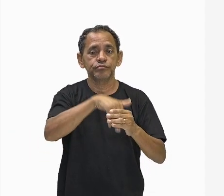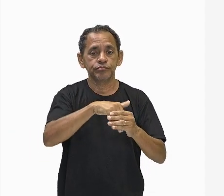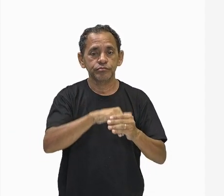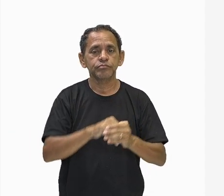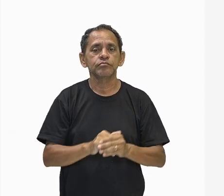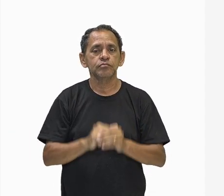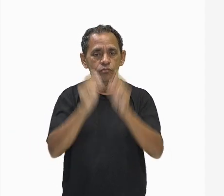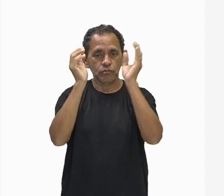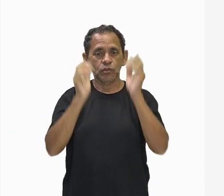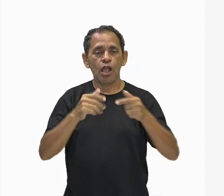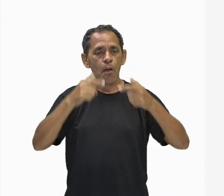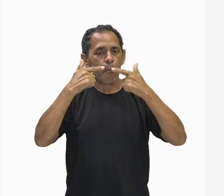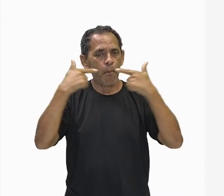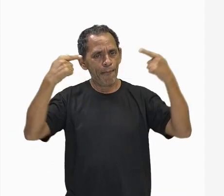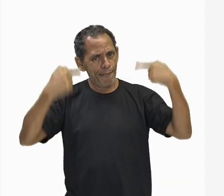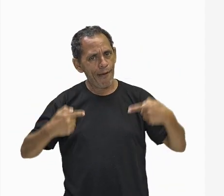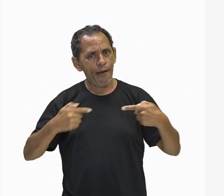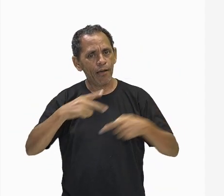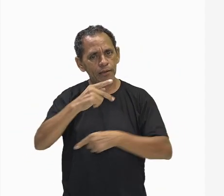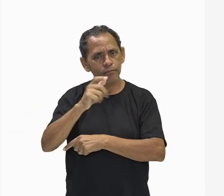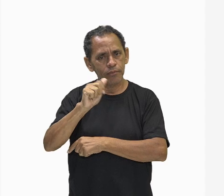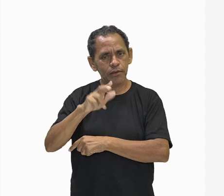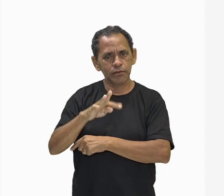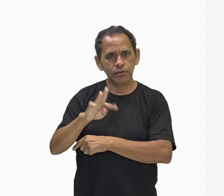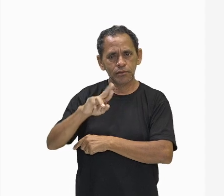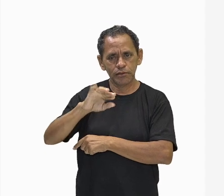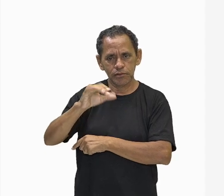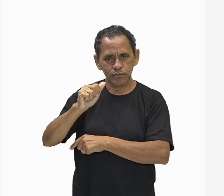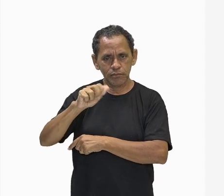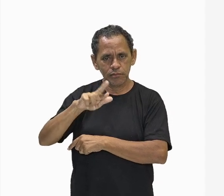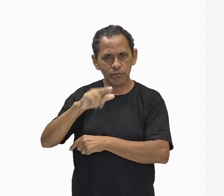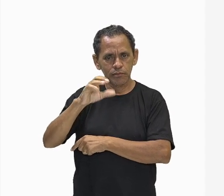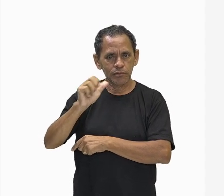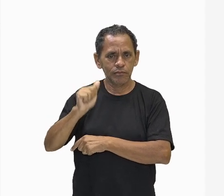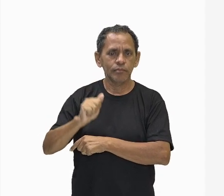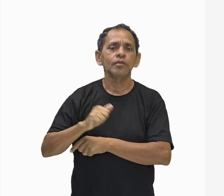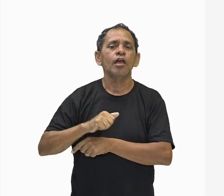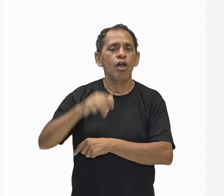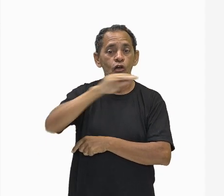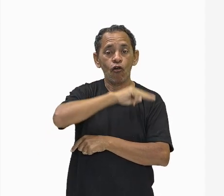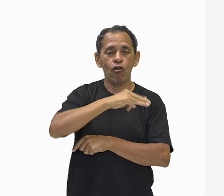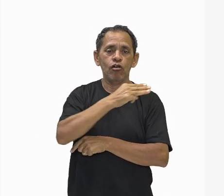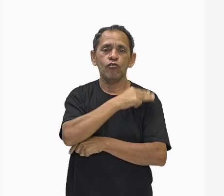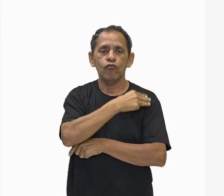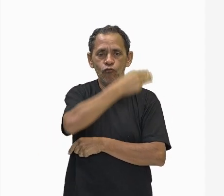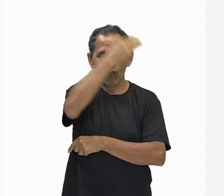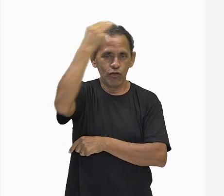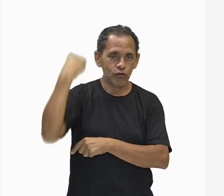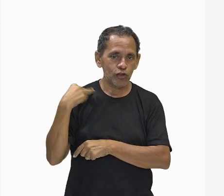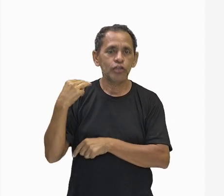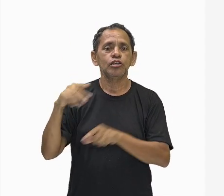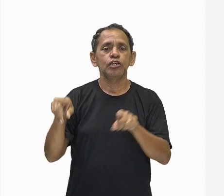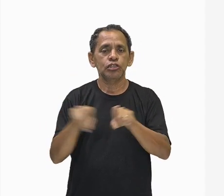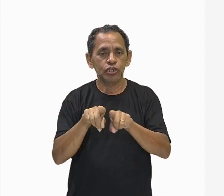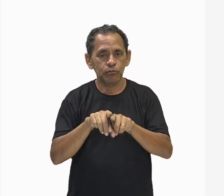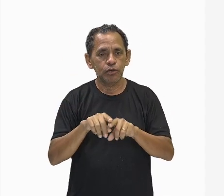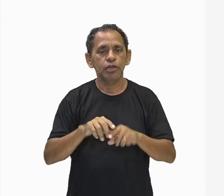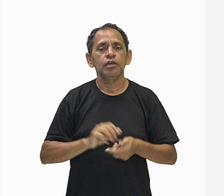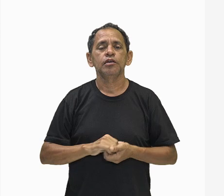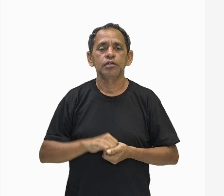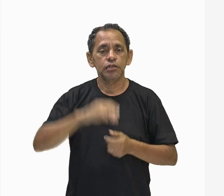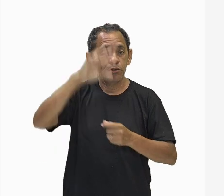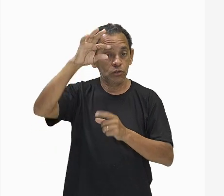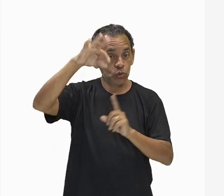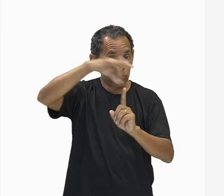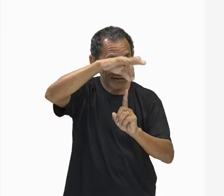ecumênico, não compartilhando das crenças dos santos e da Virgem Maria, além de não considerarem obrigatórios o celibato